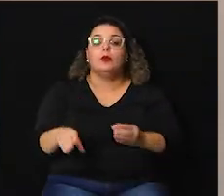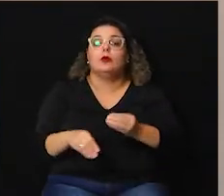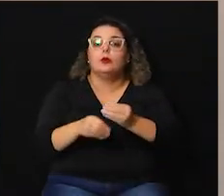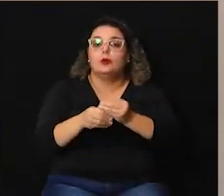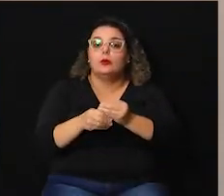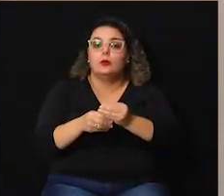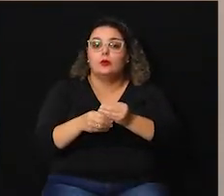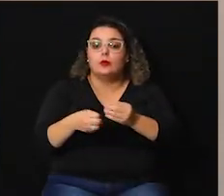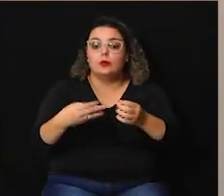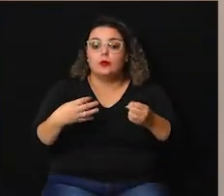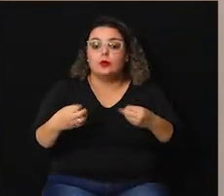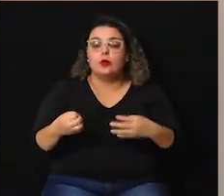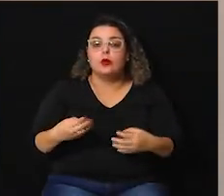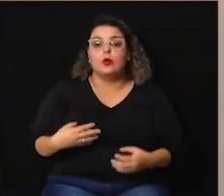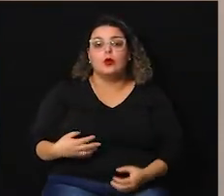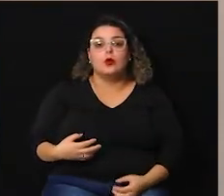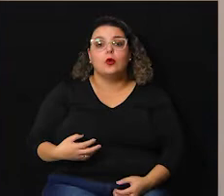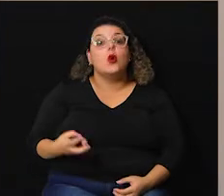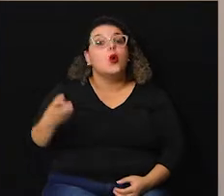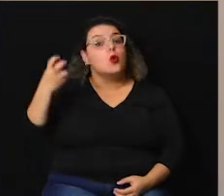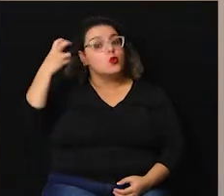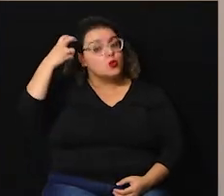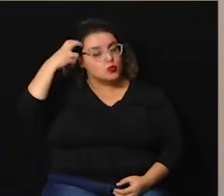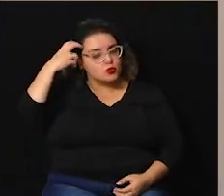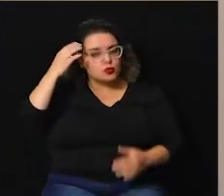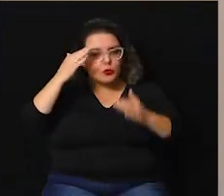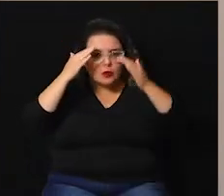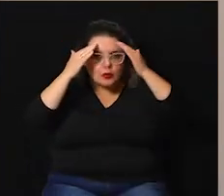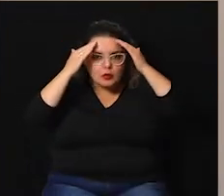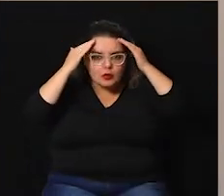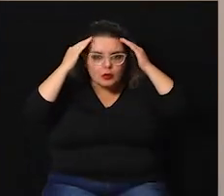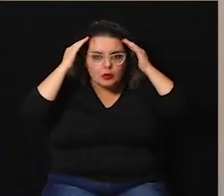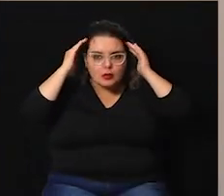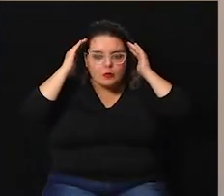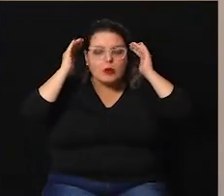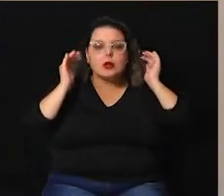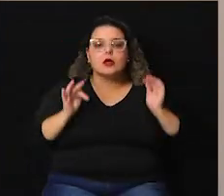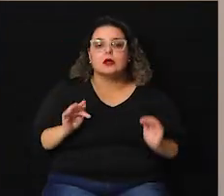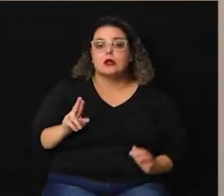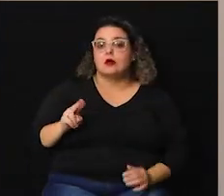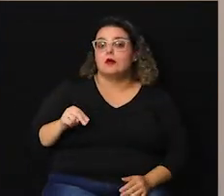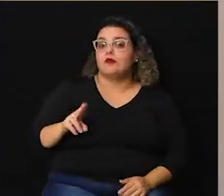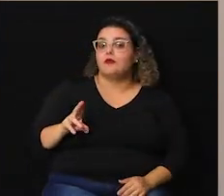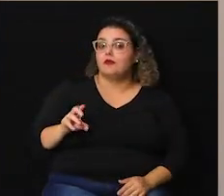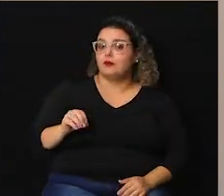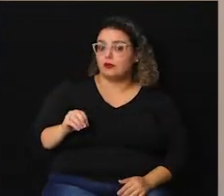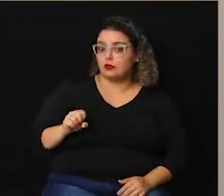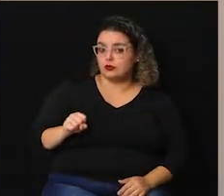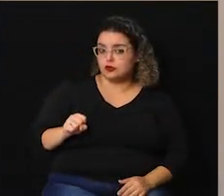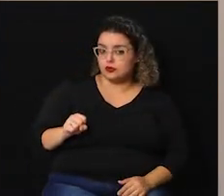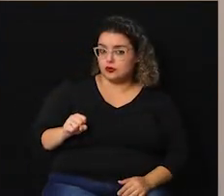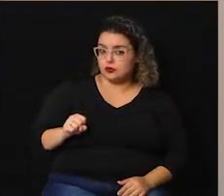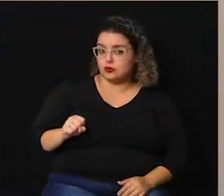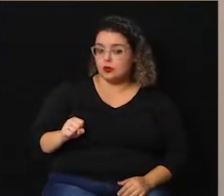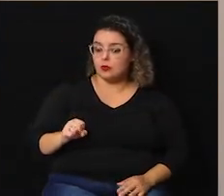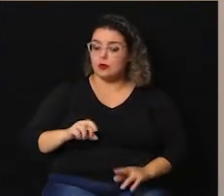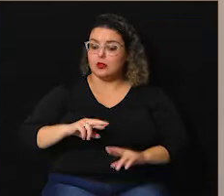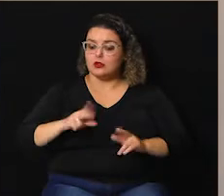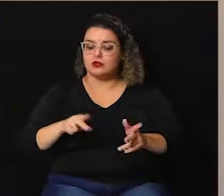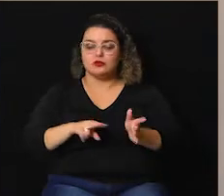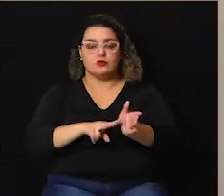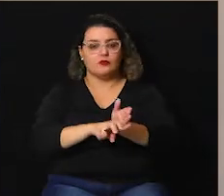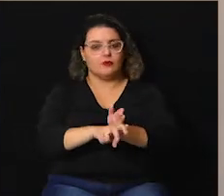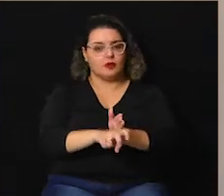com um exame chamado cultura de couro cabeludo para fungos, porque aí a gente pode fazer o diagnóstico